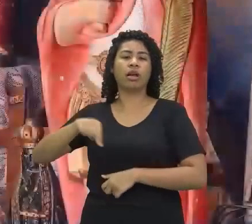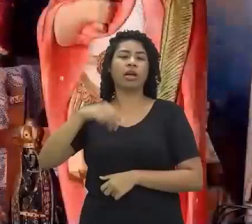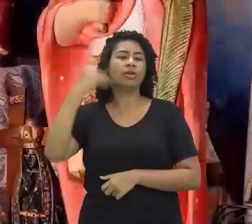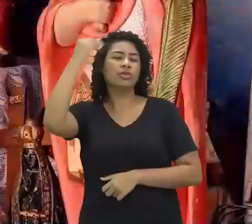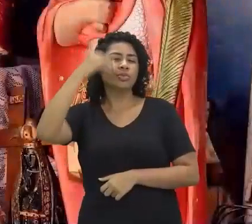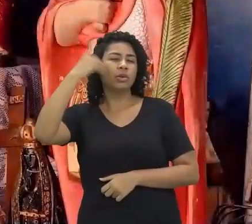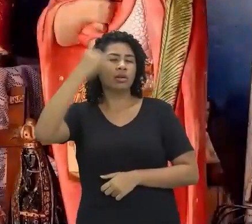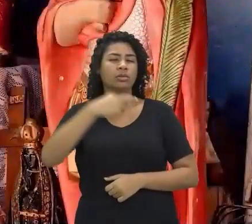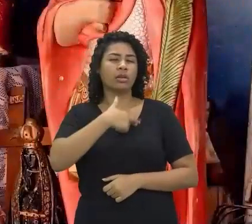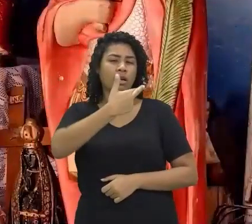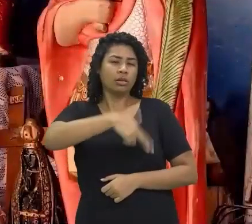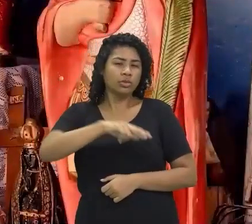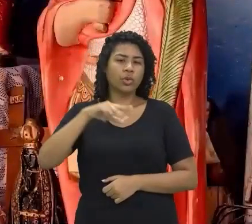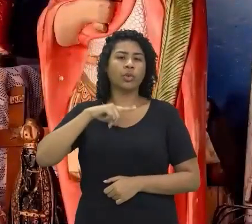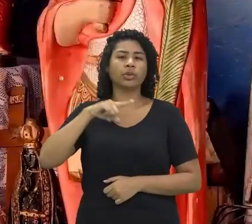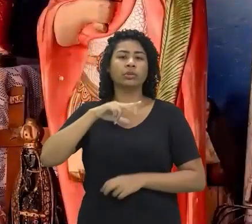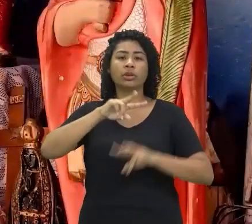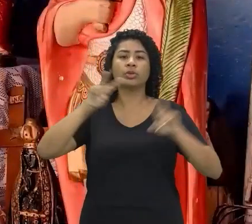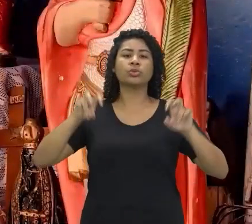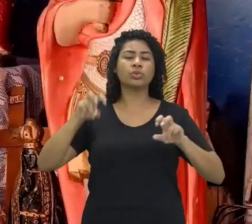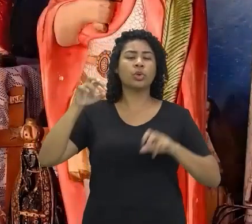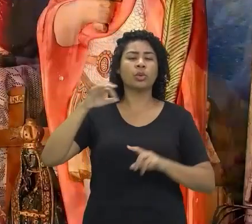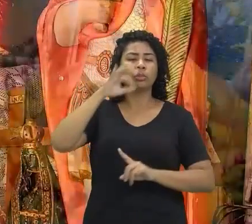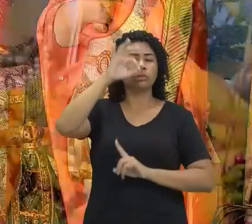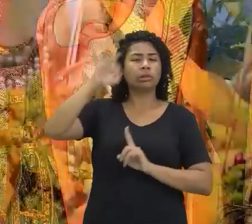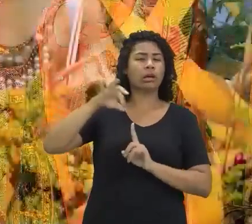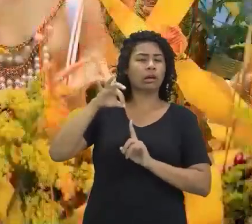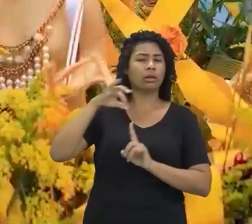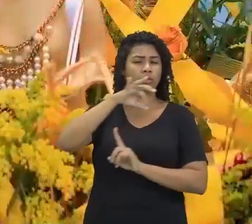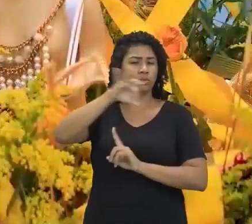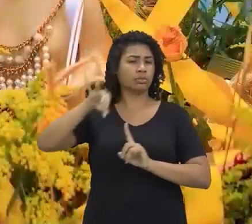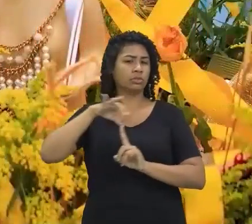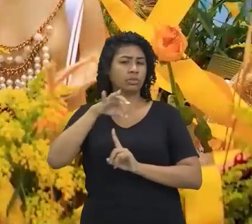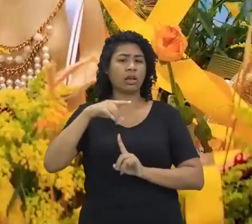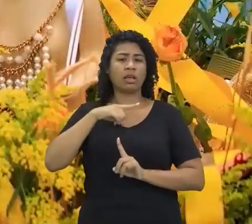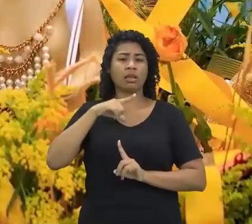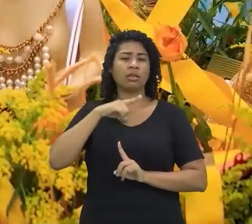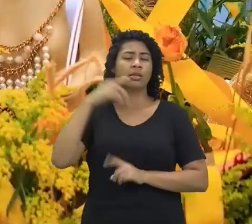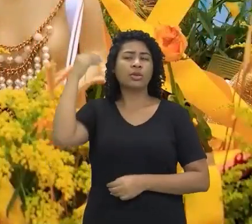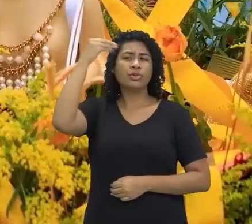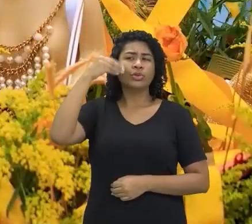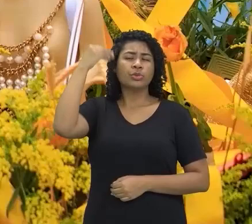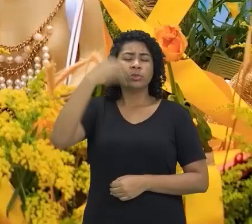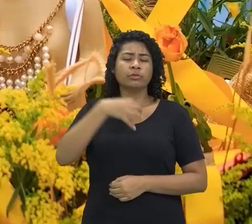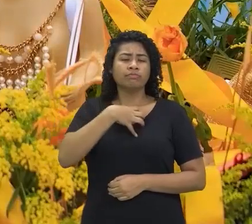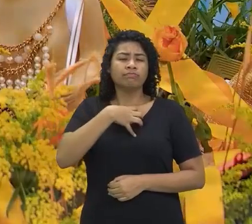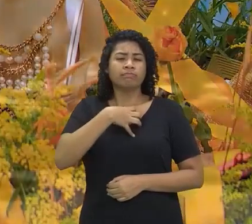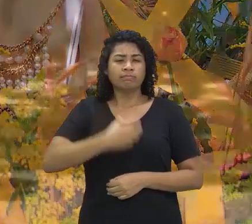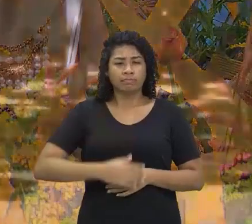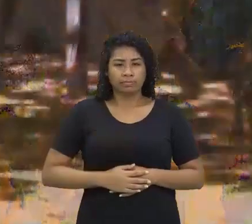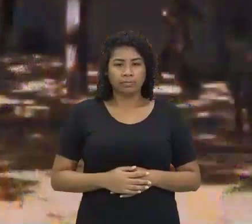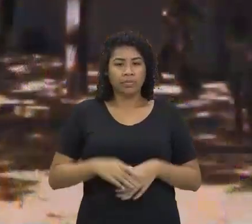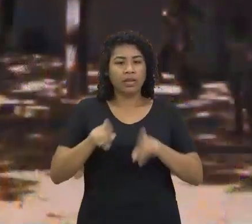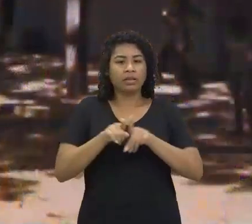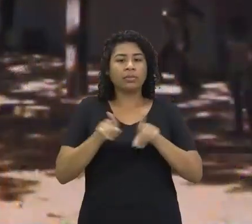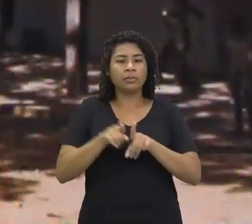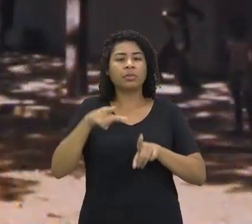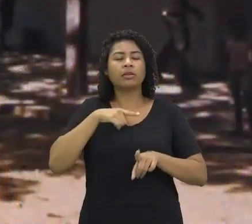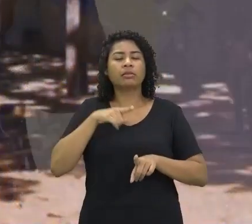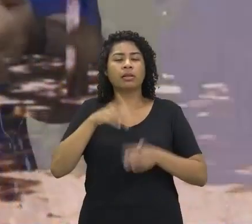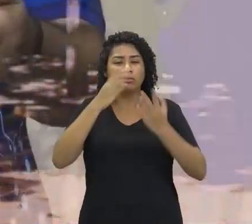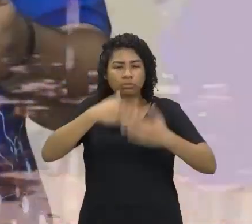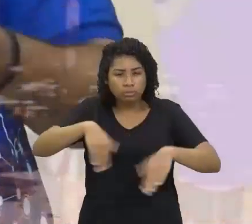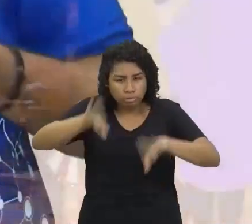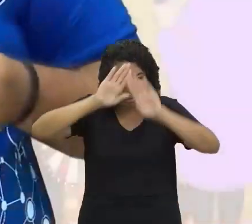de manifestações do sagrado por meio de muitas experiências simbólicas e de seus orixás, de suas oferendas, de